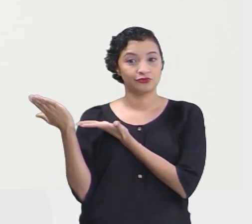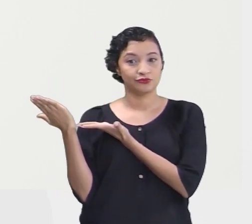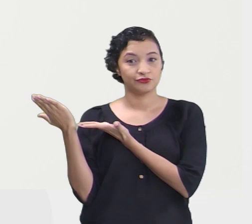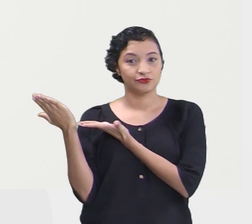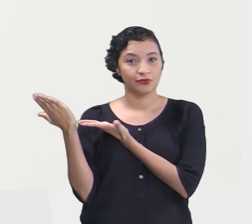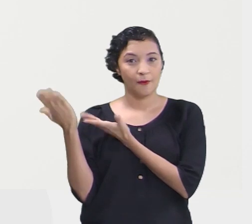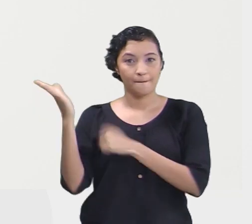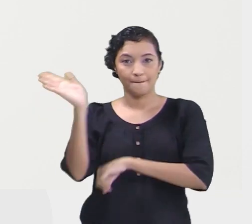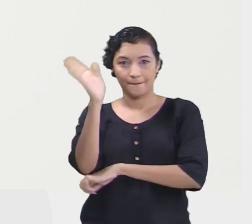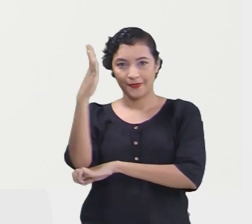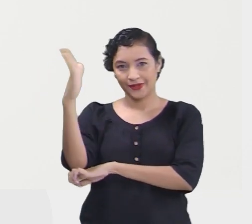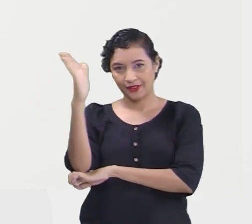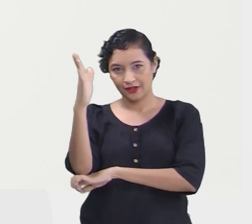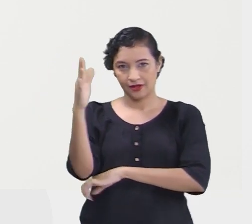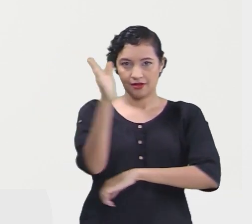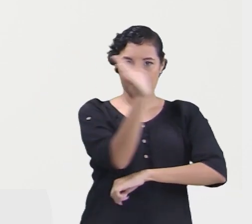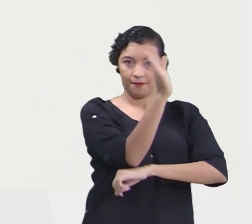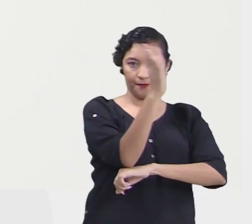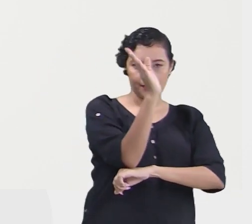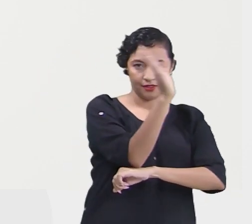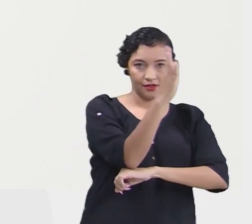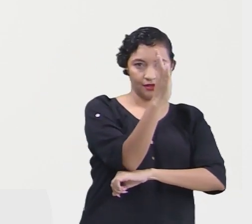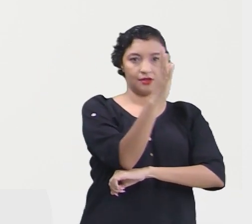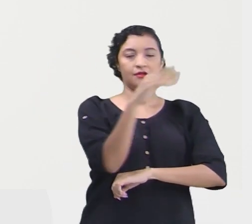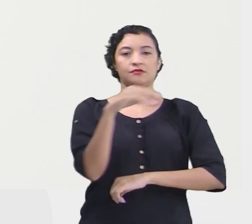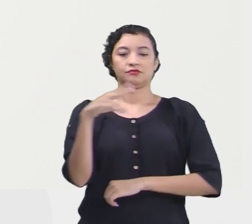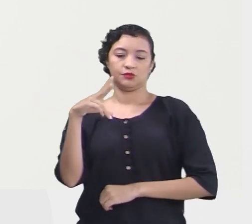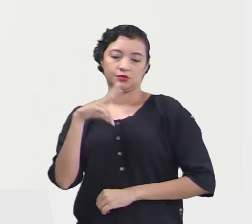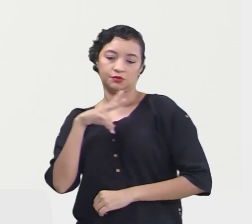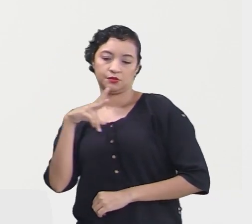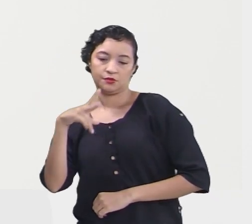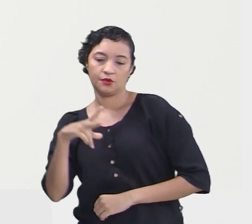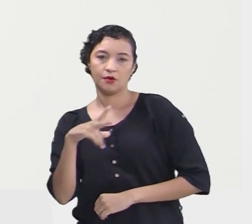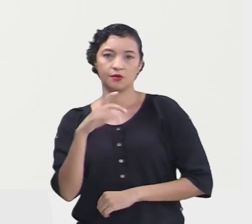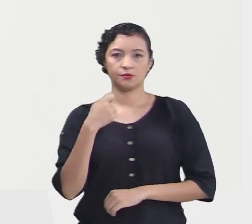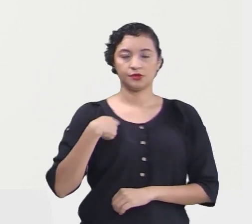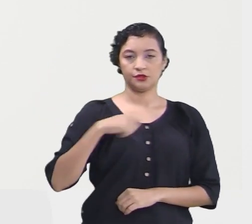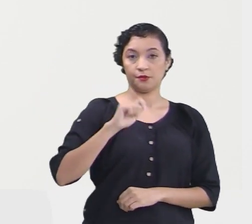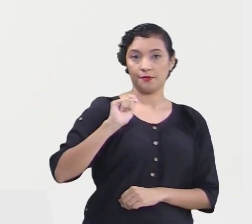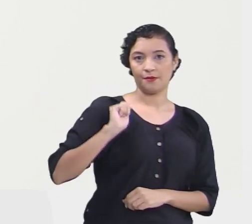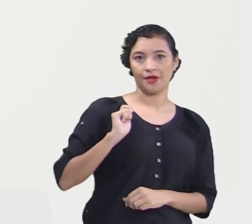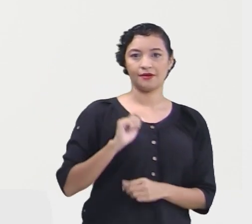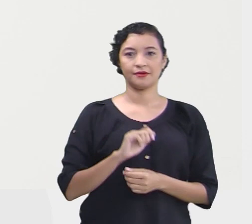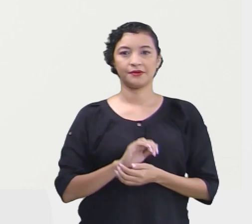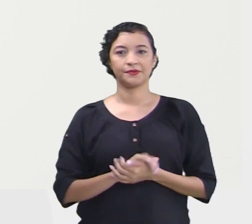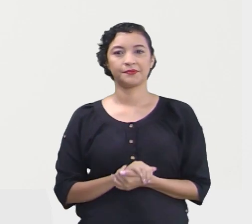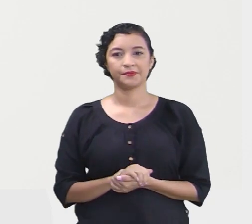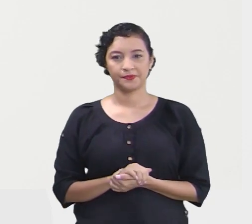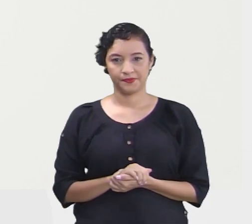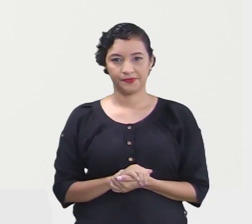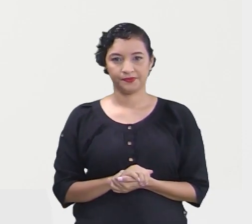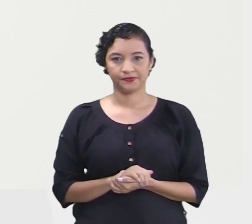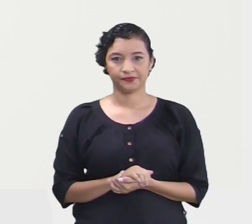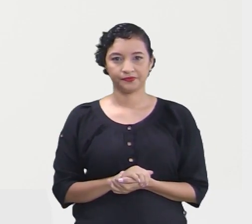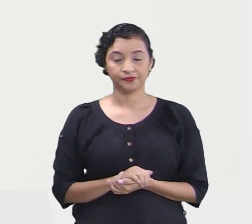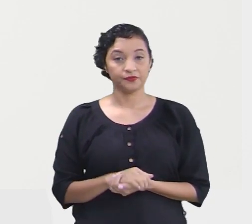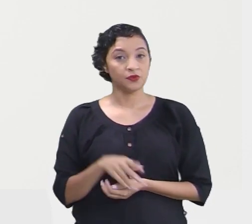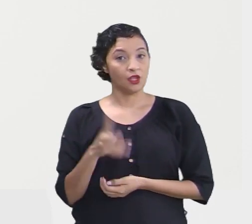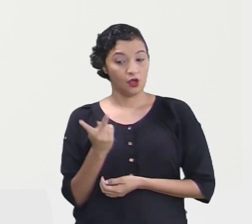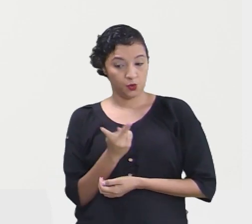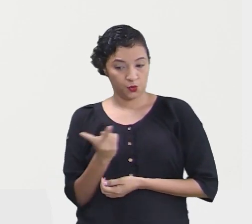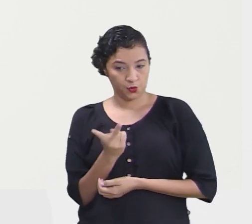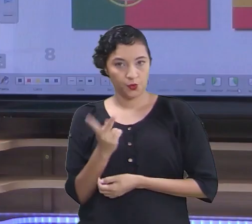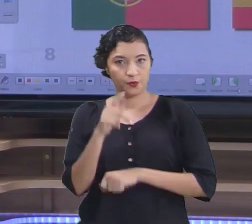de Portugal e bandeira da Espanha. Agora olha para mim. Esses dois